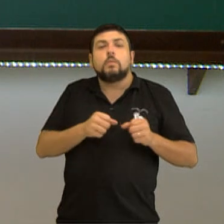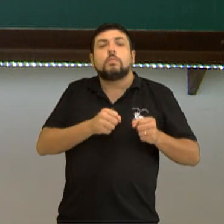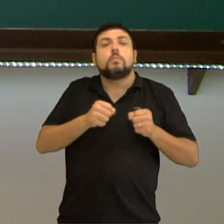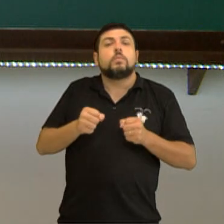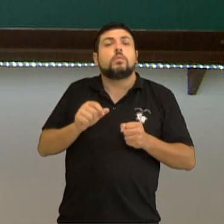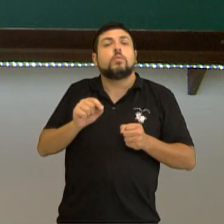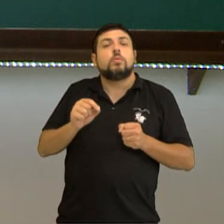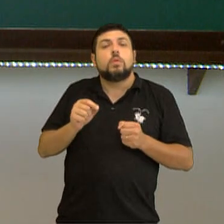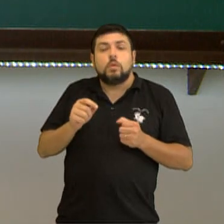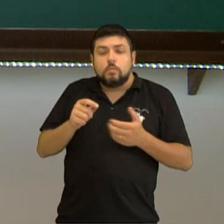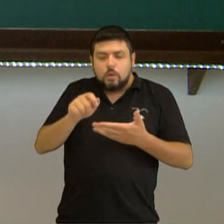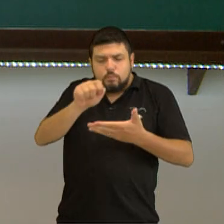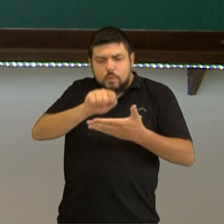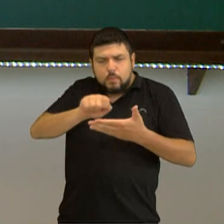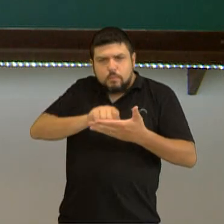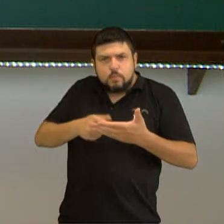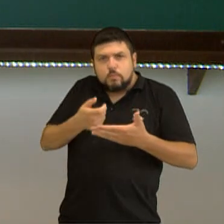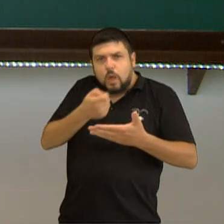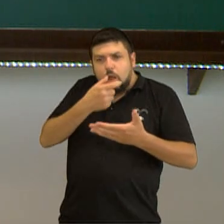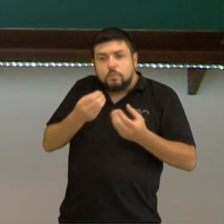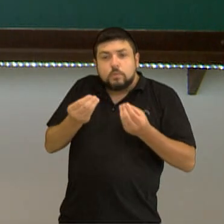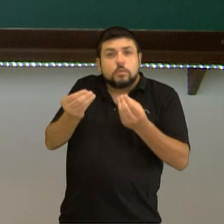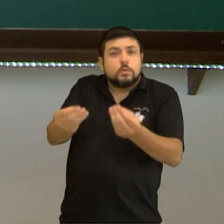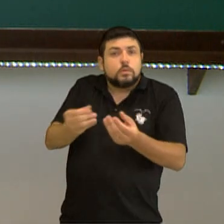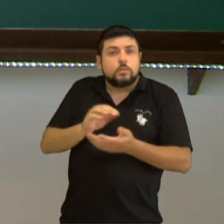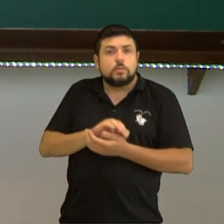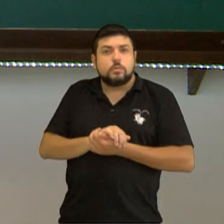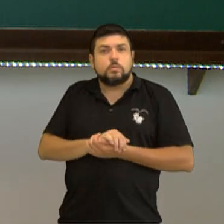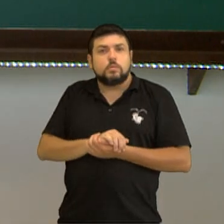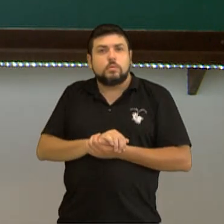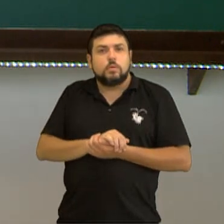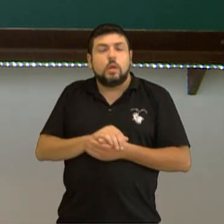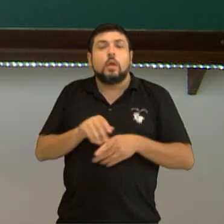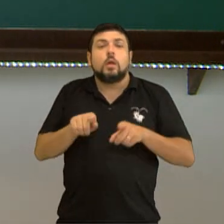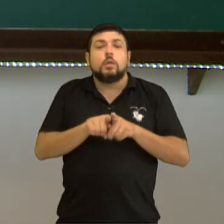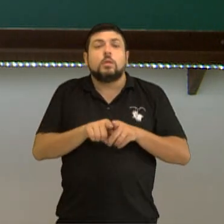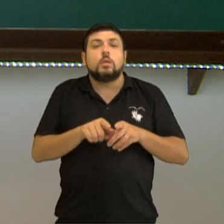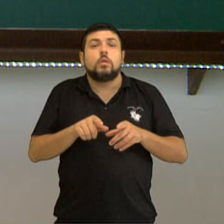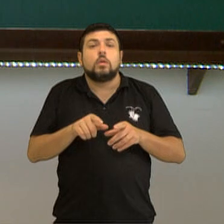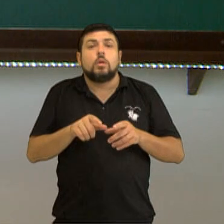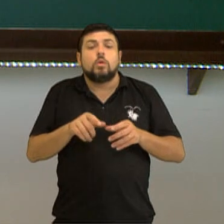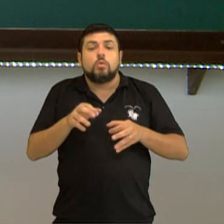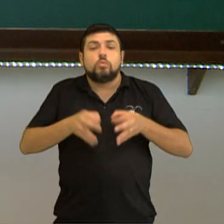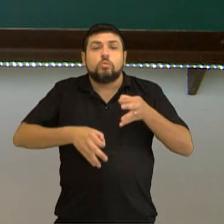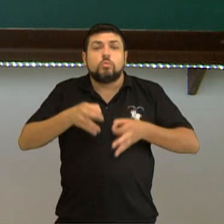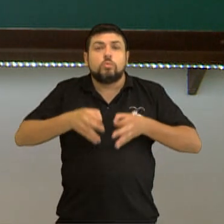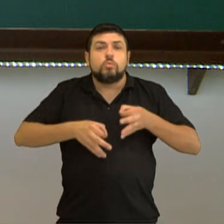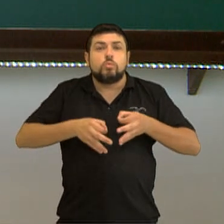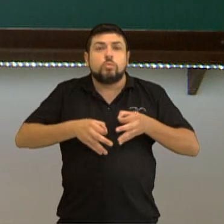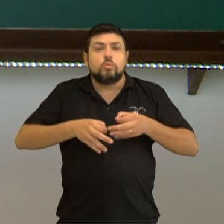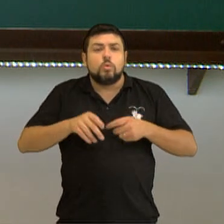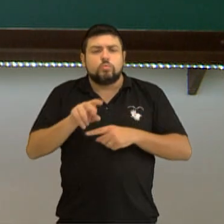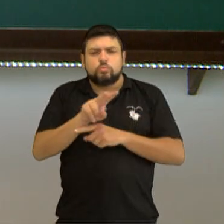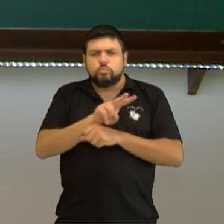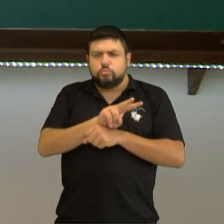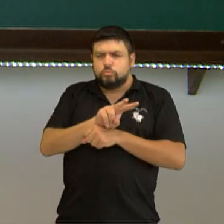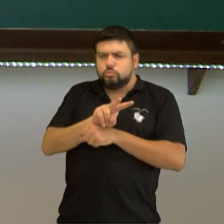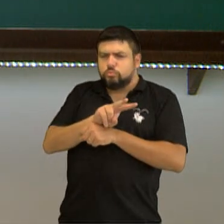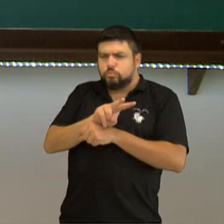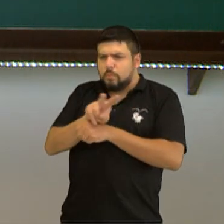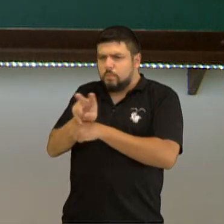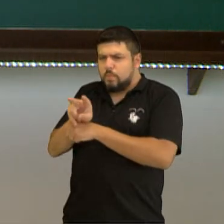você. Entende? Assim como um juiz tem o poder de julgar, conforme toda a análise do